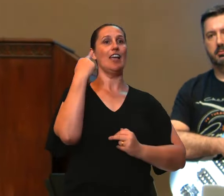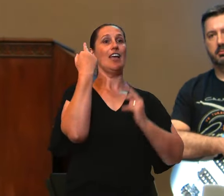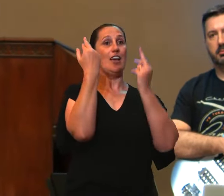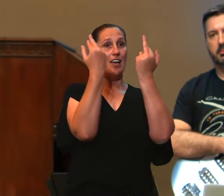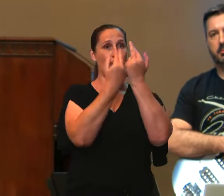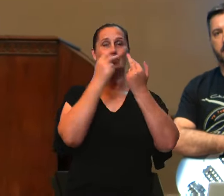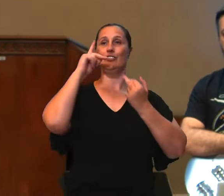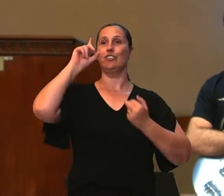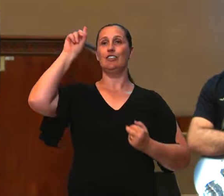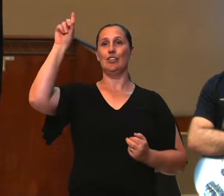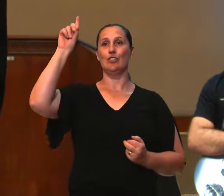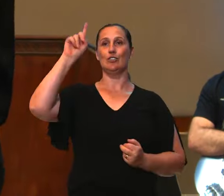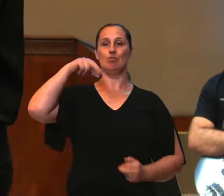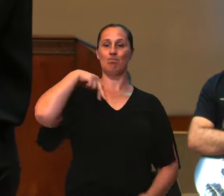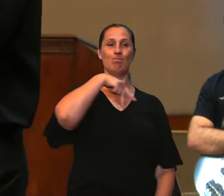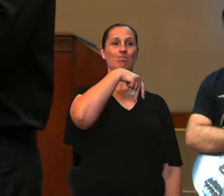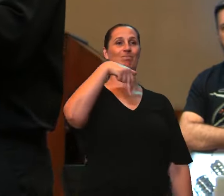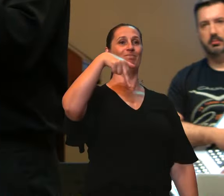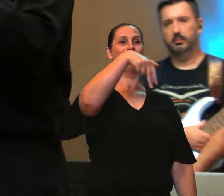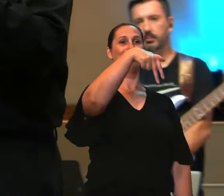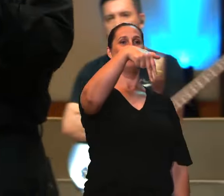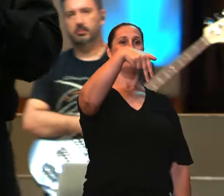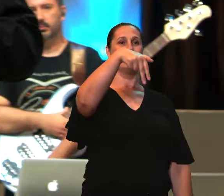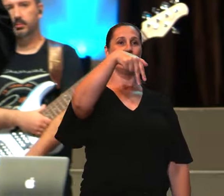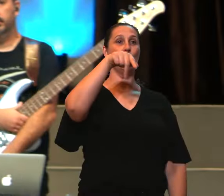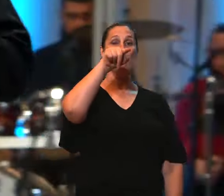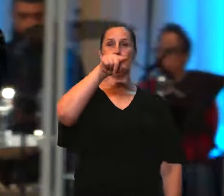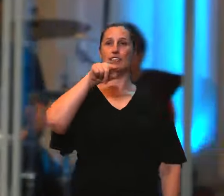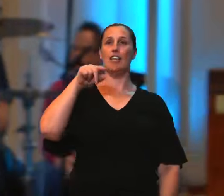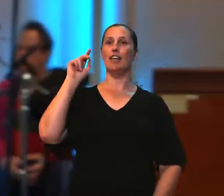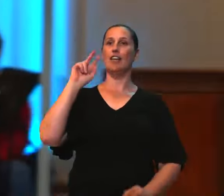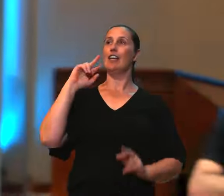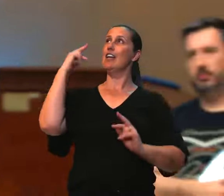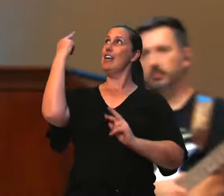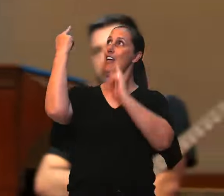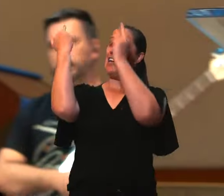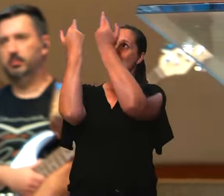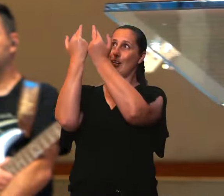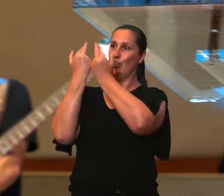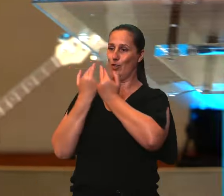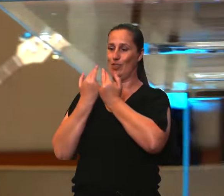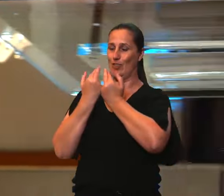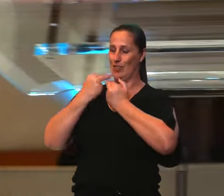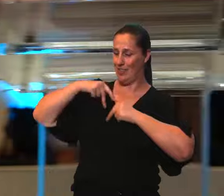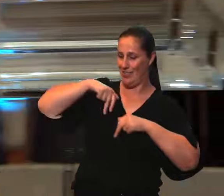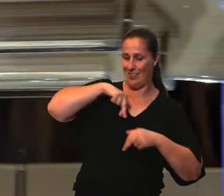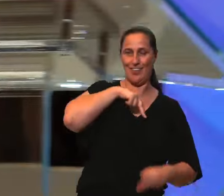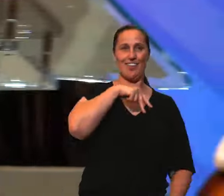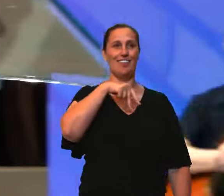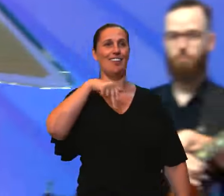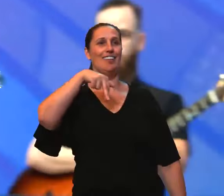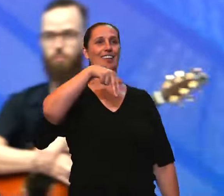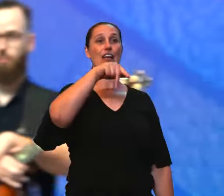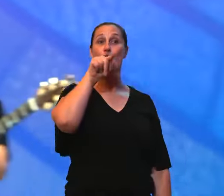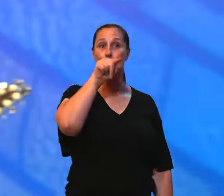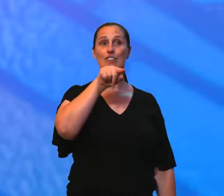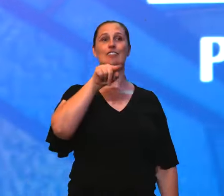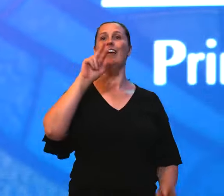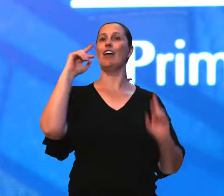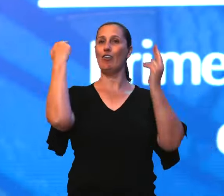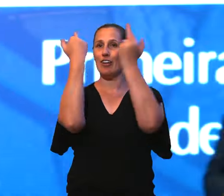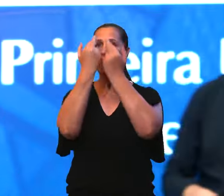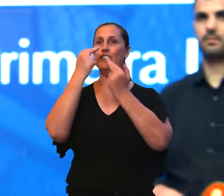paz justiça alegria Qual é o sonho de Deus paraa tua vida você tava morto ele te ressuscitou